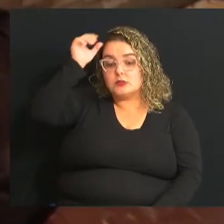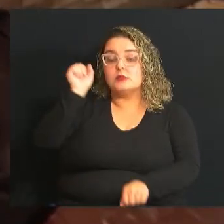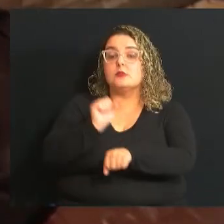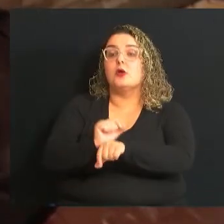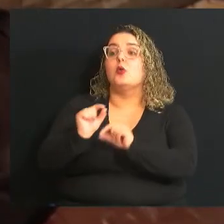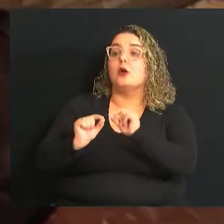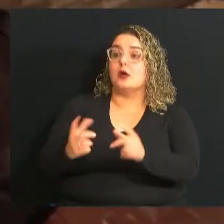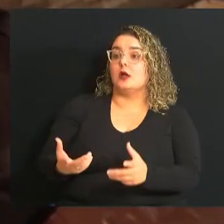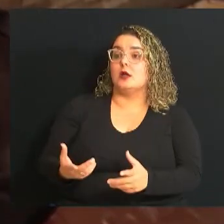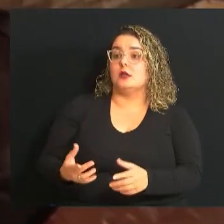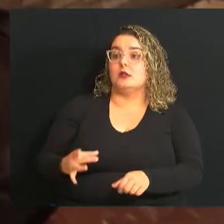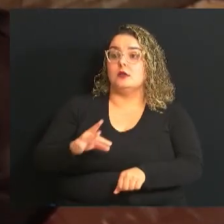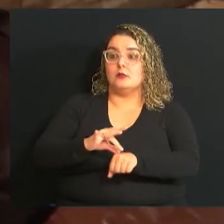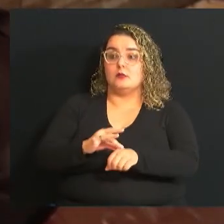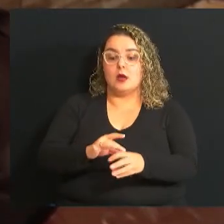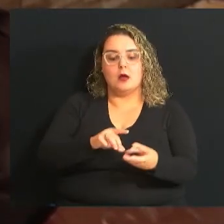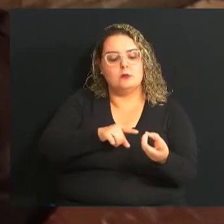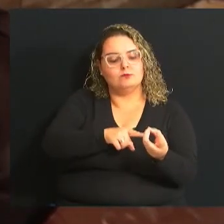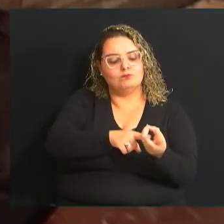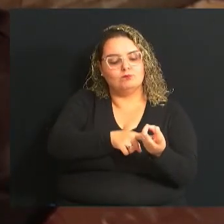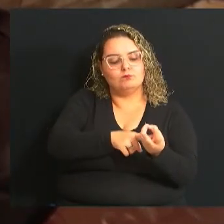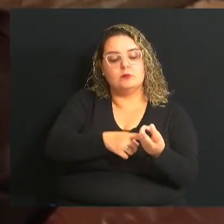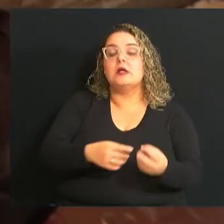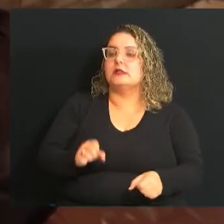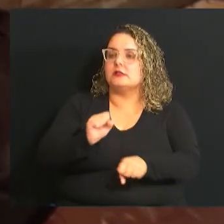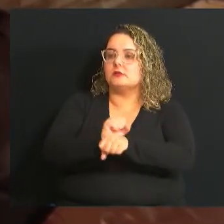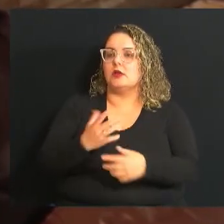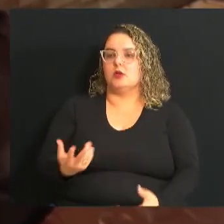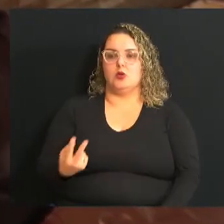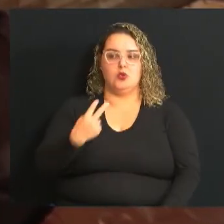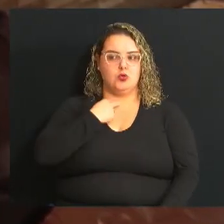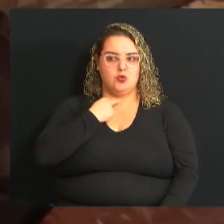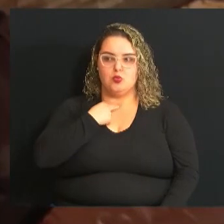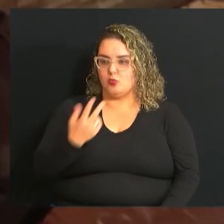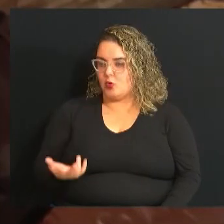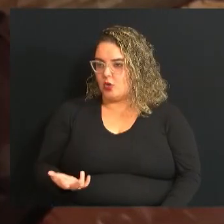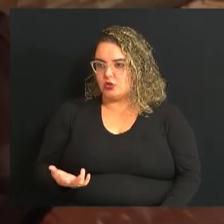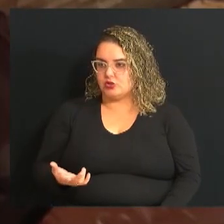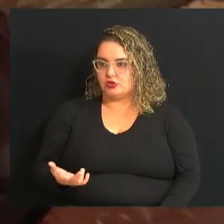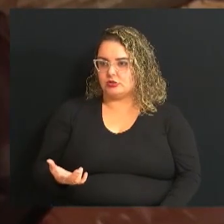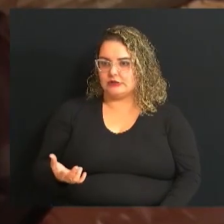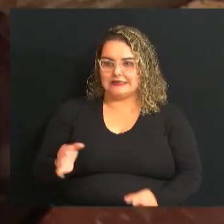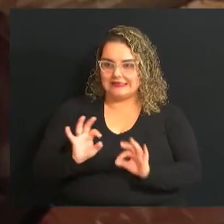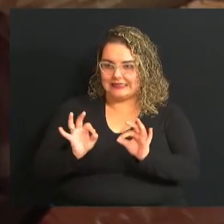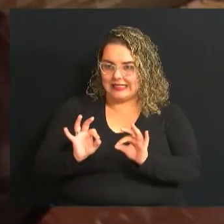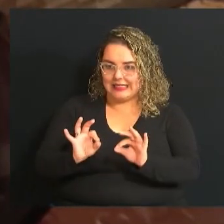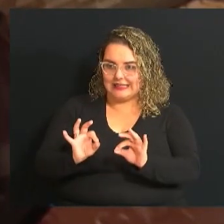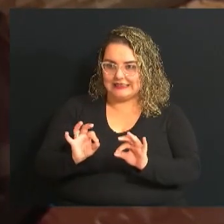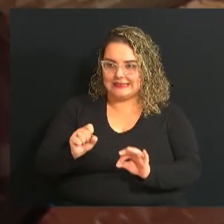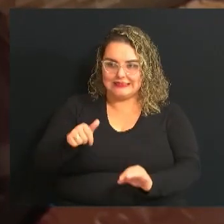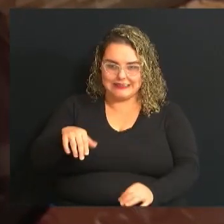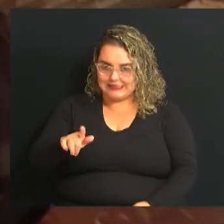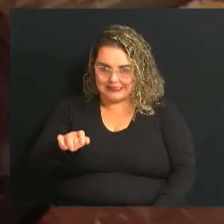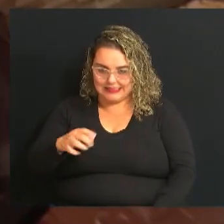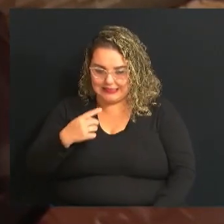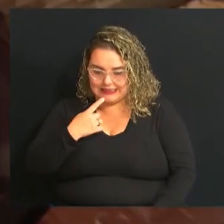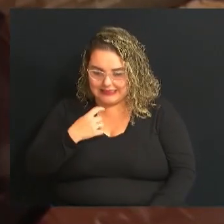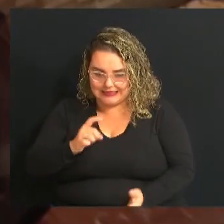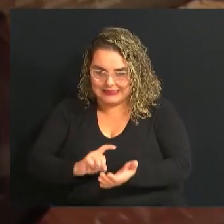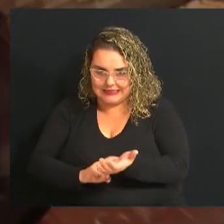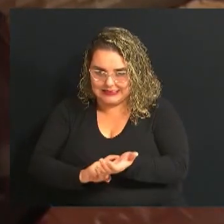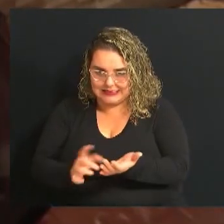o consumidor tem o direito de não receber o produto. Ele não é obrigado a receber. Ah, mas chegou no dia seguinte, demorou só